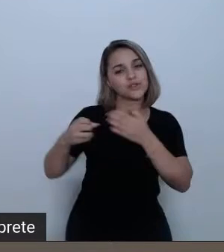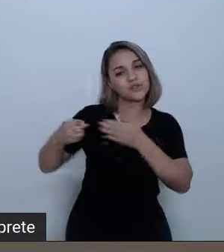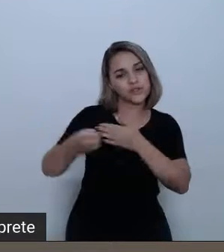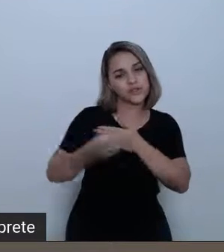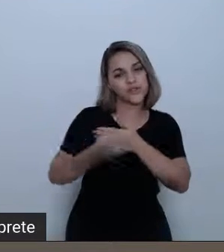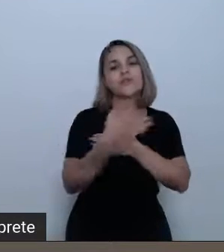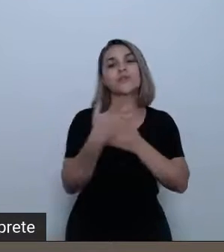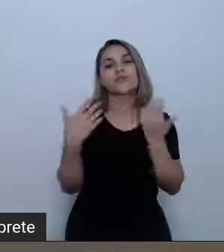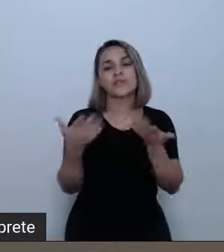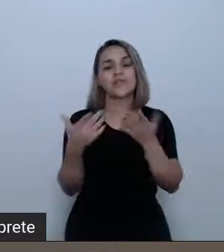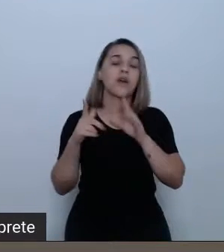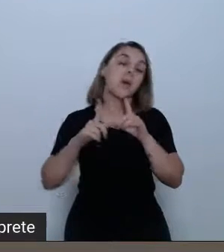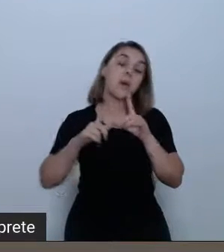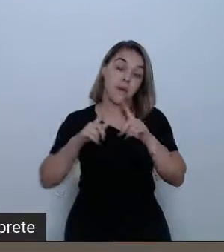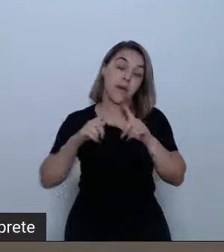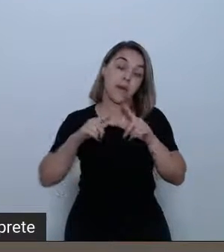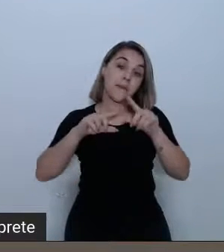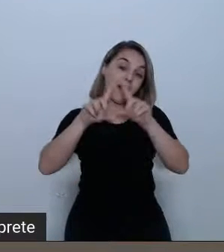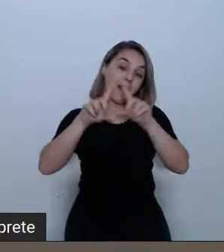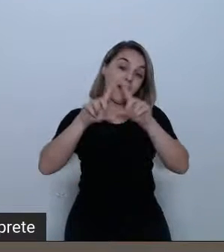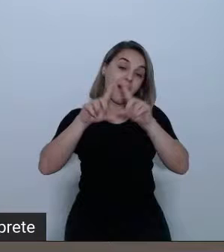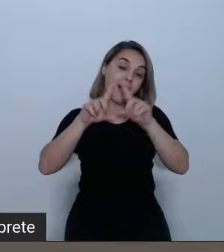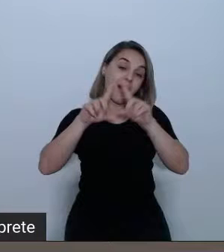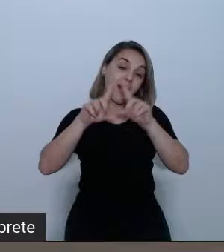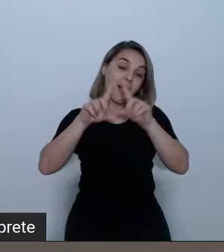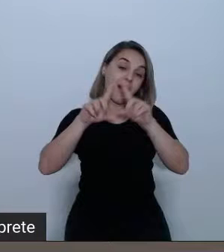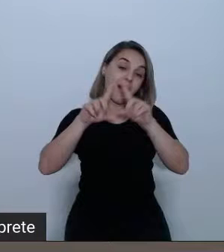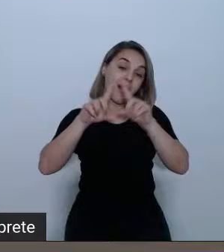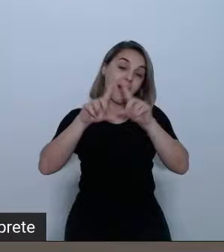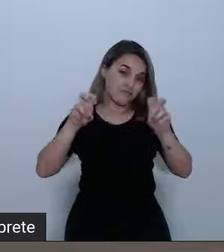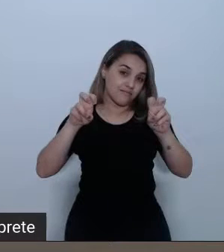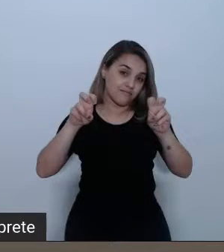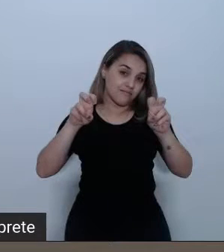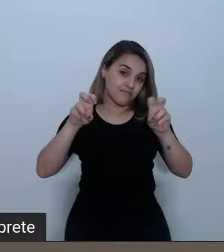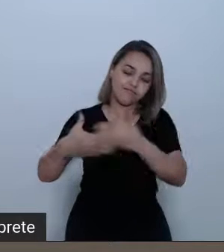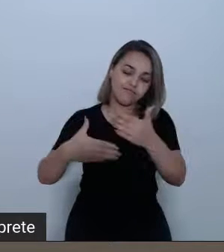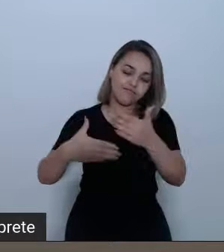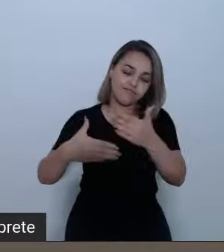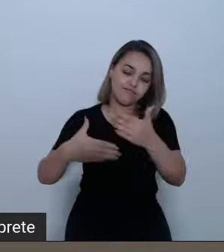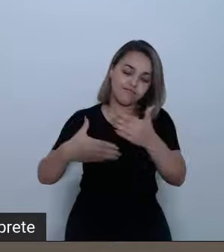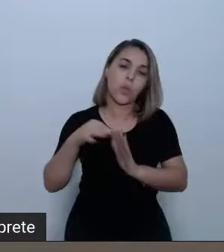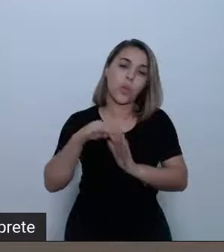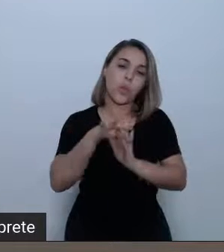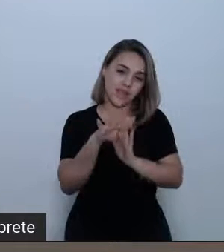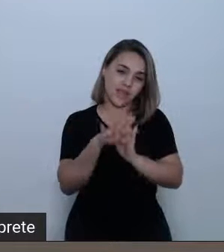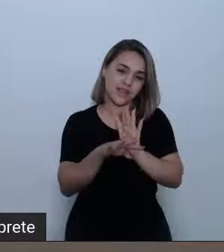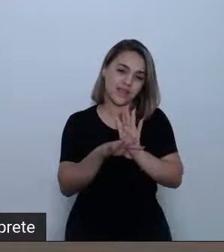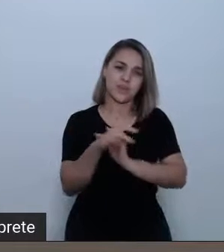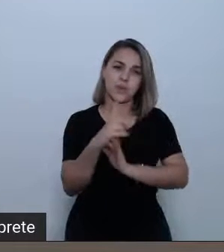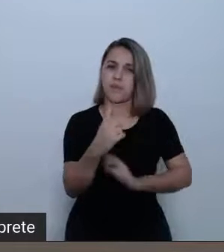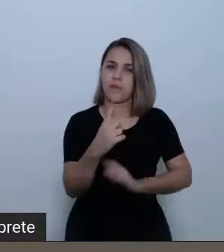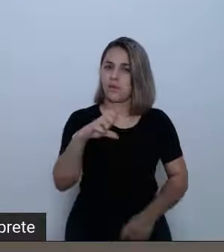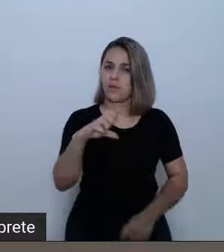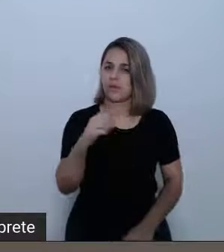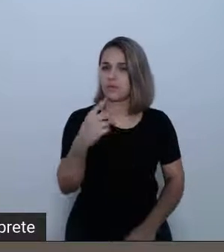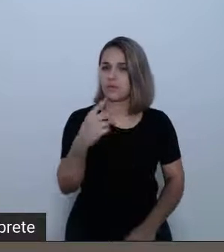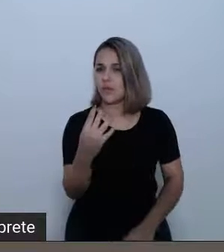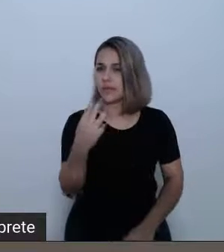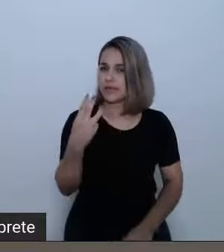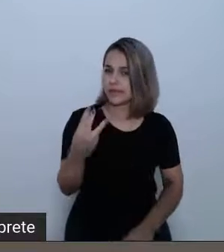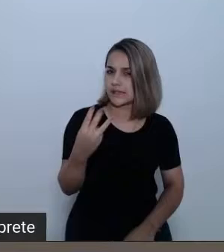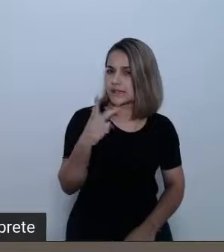que ele vai usar mais tarde, num texto de 43, se não me engano, uma conferência que ele publica